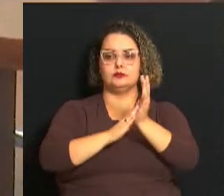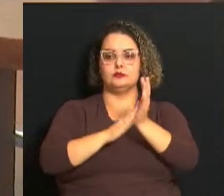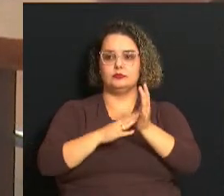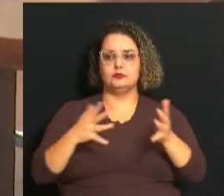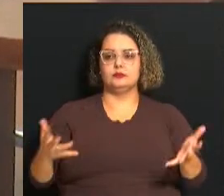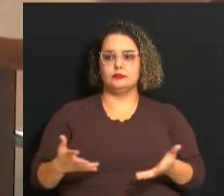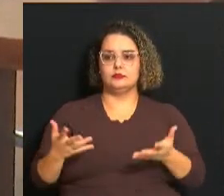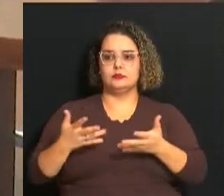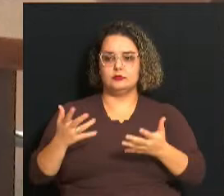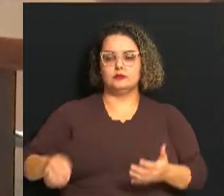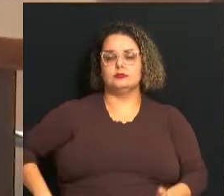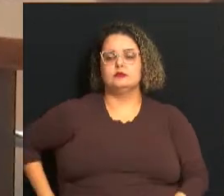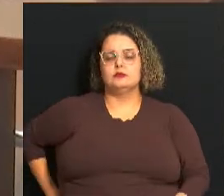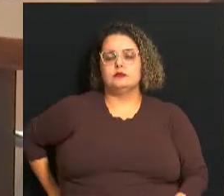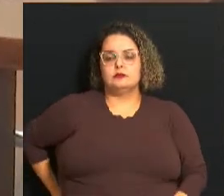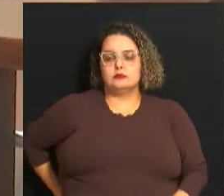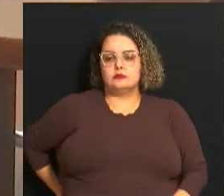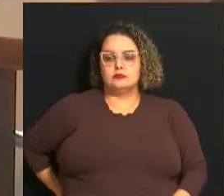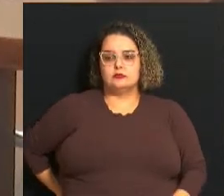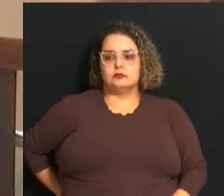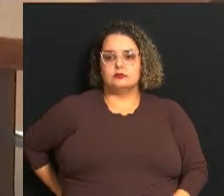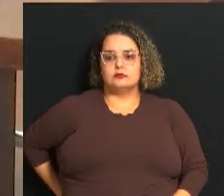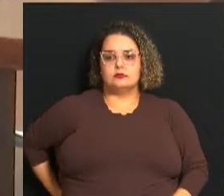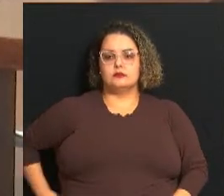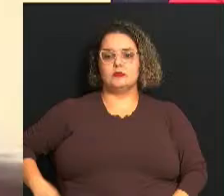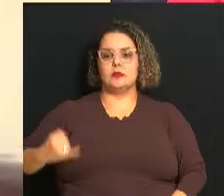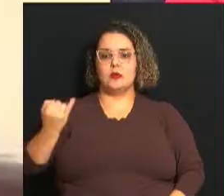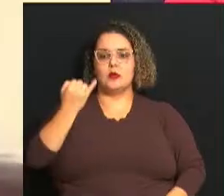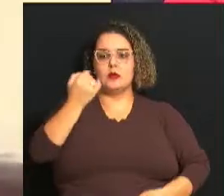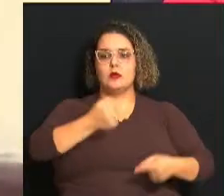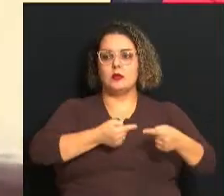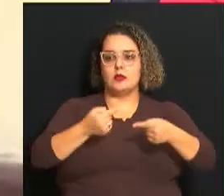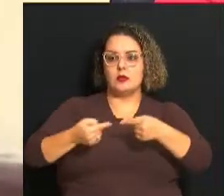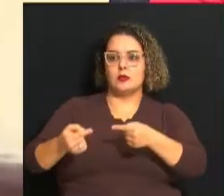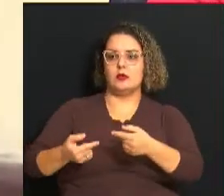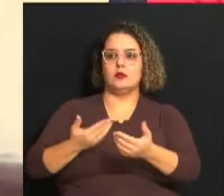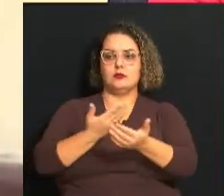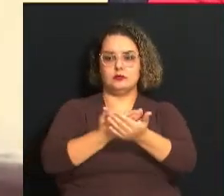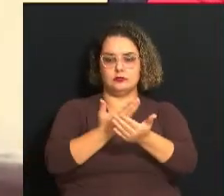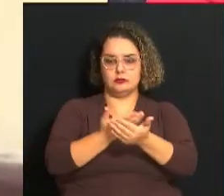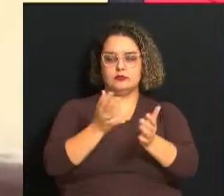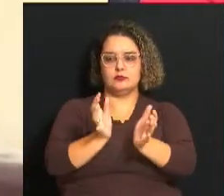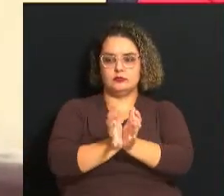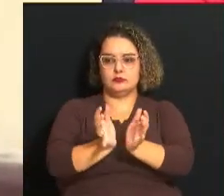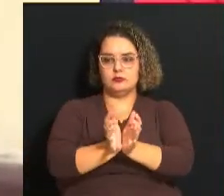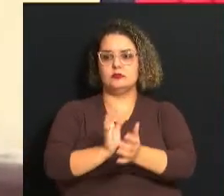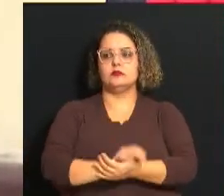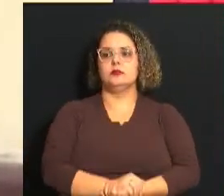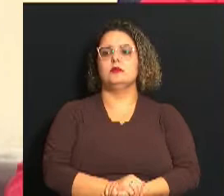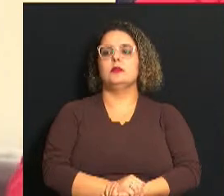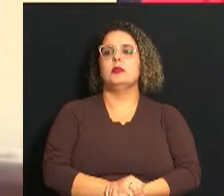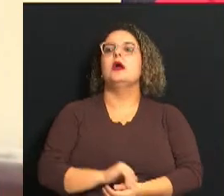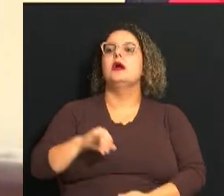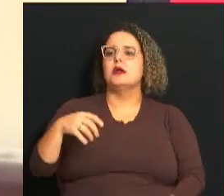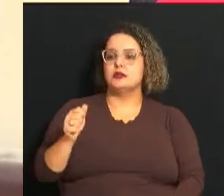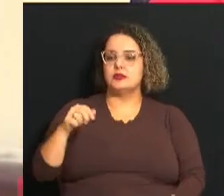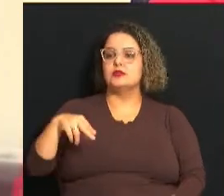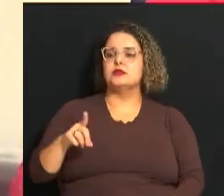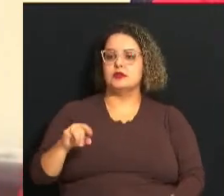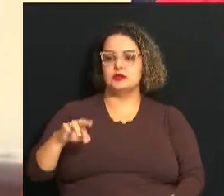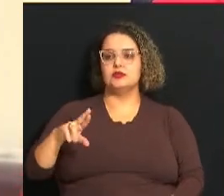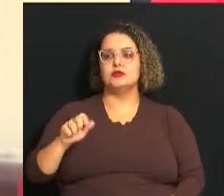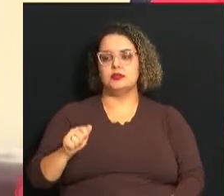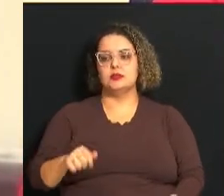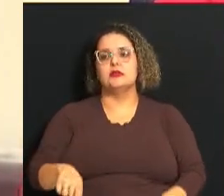iniciativa desta importante comissão de estudos cumprimenta a Jandira o e rara que é um prazer também